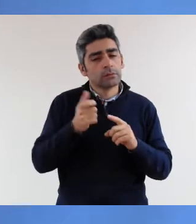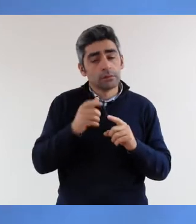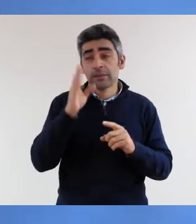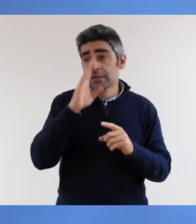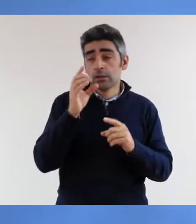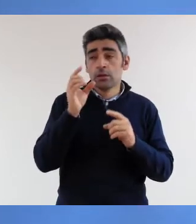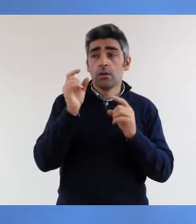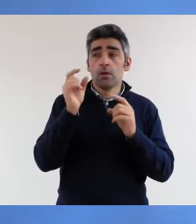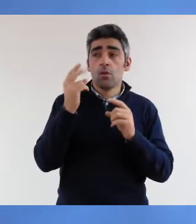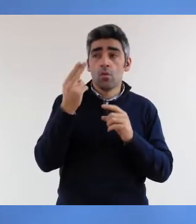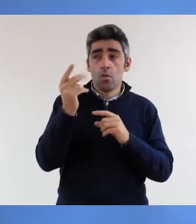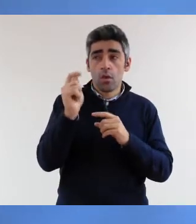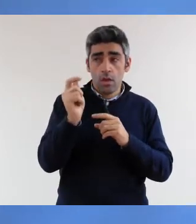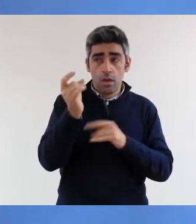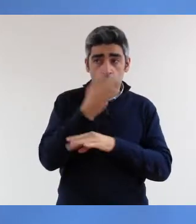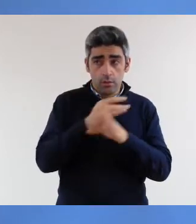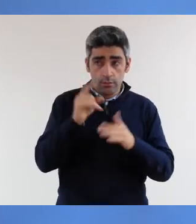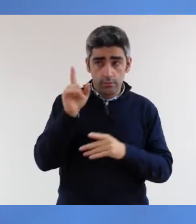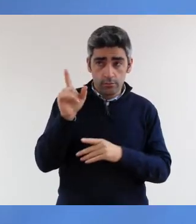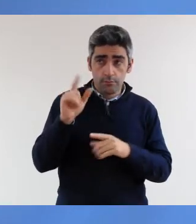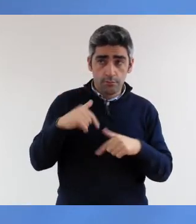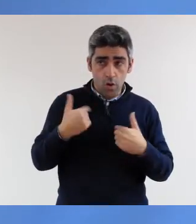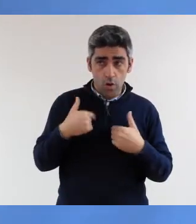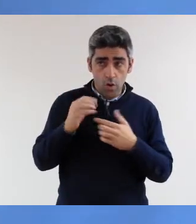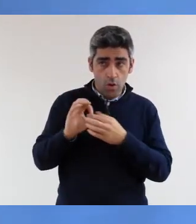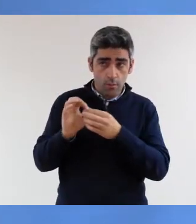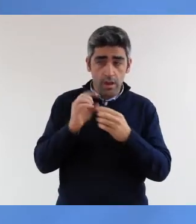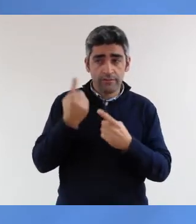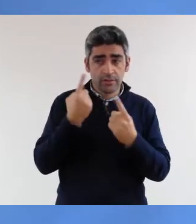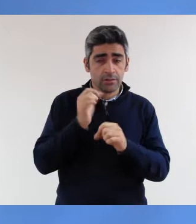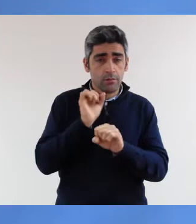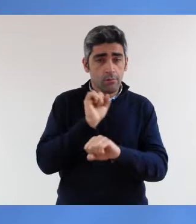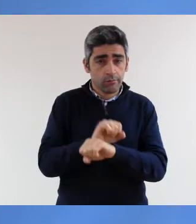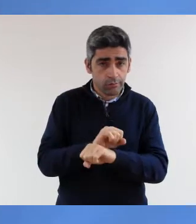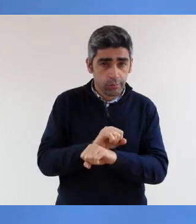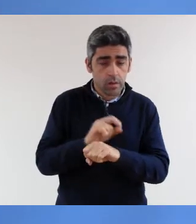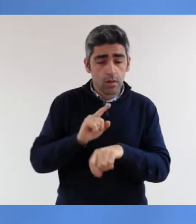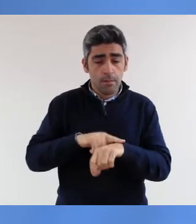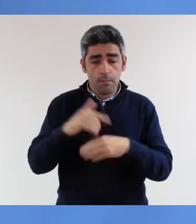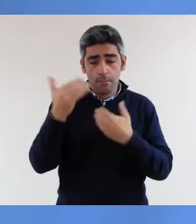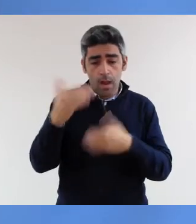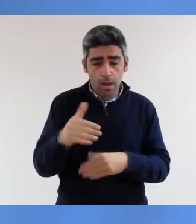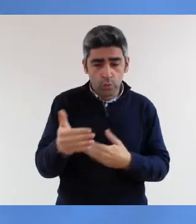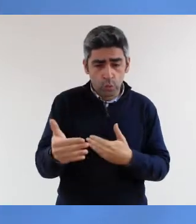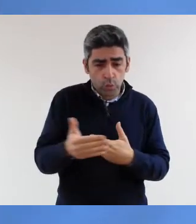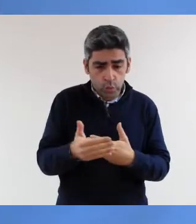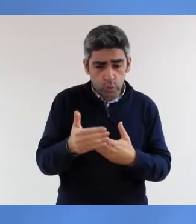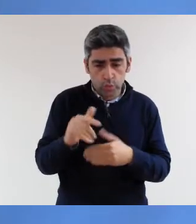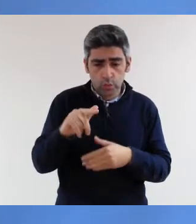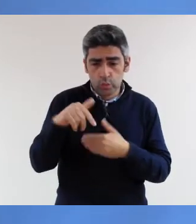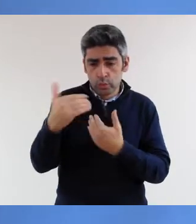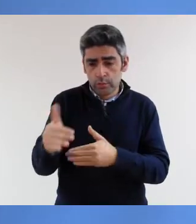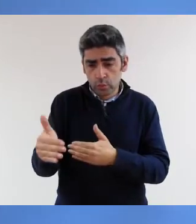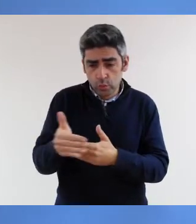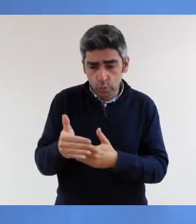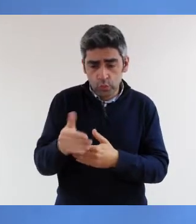importância se a união européia ela própria empresa as vezes do